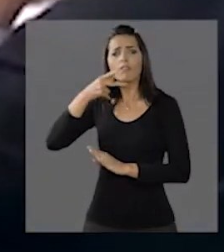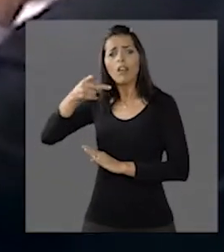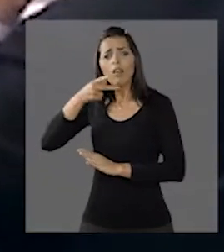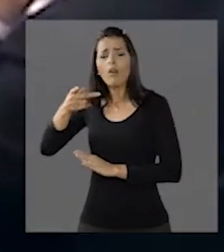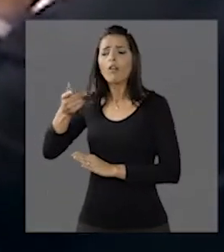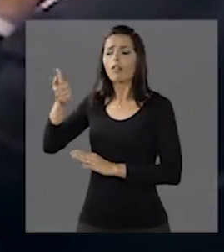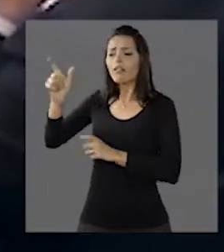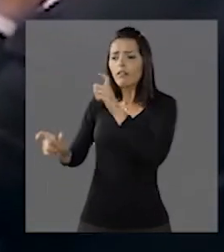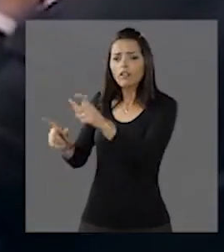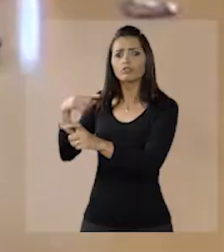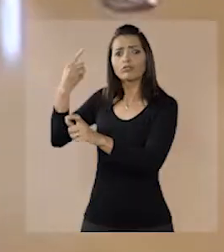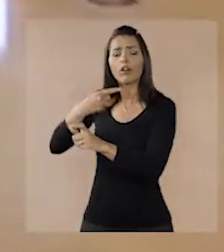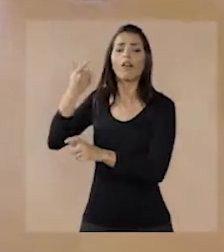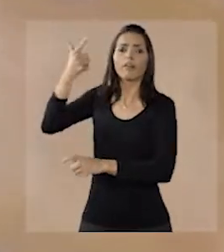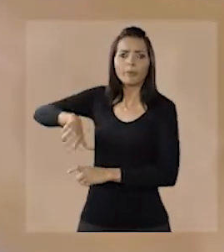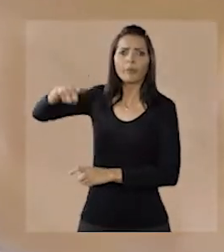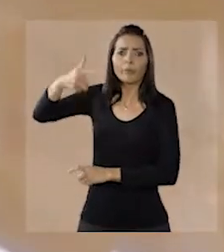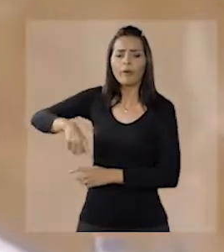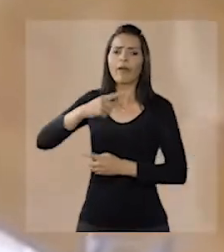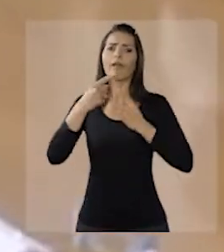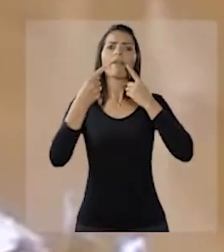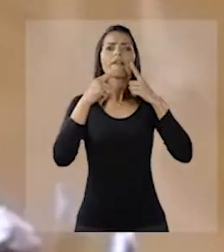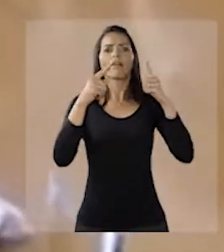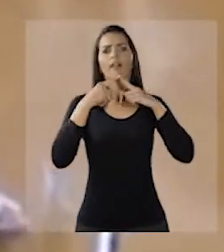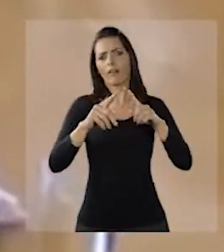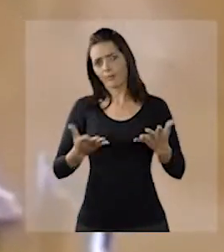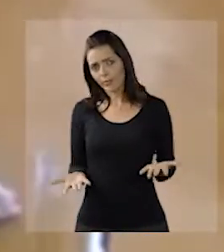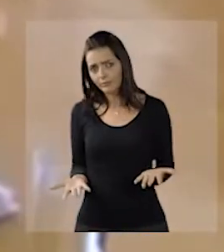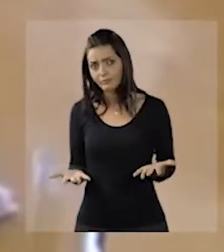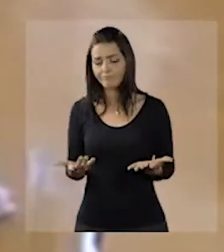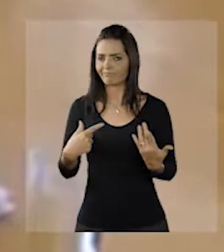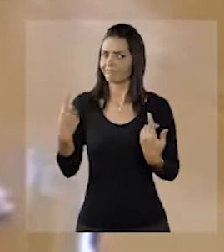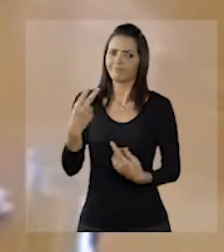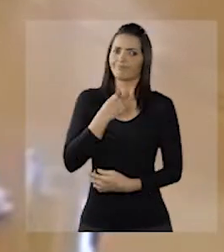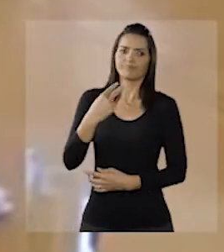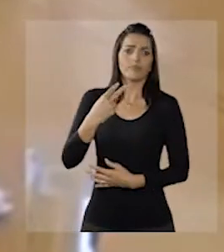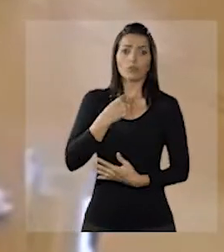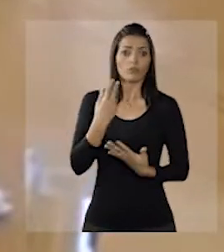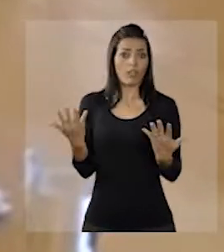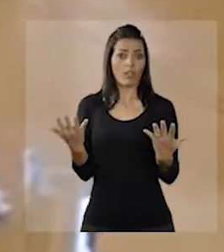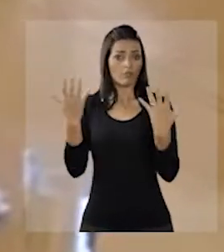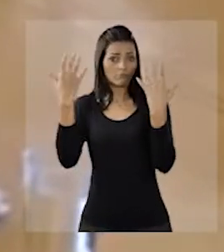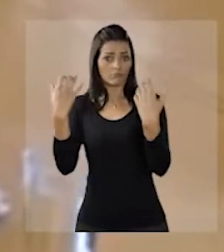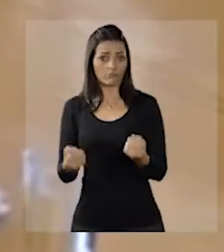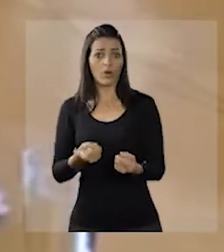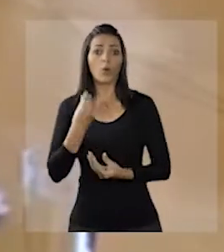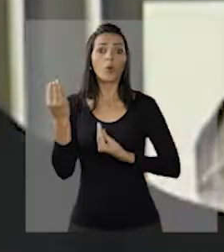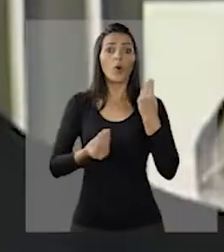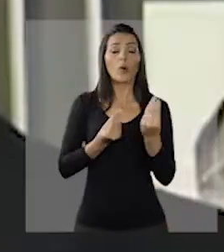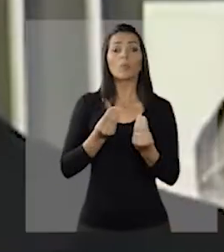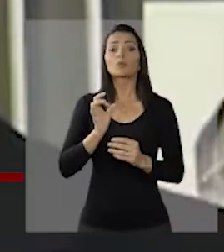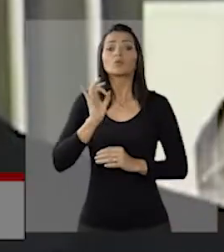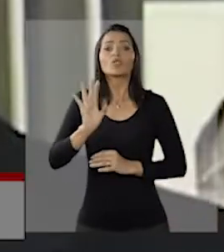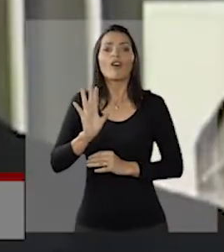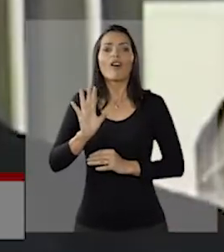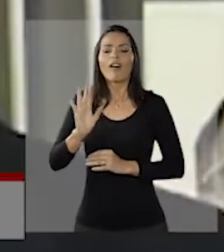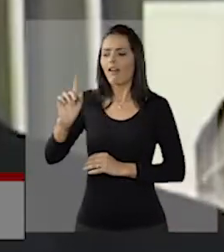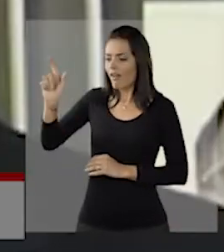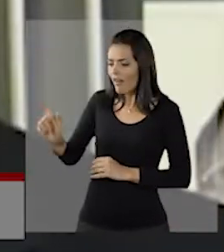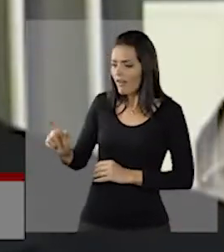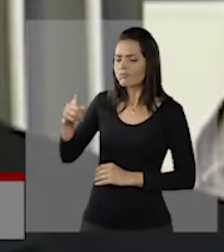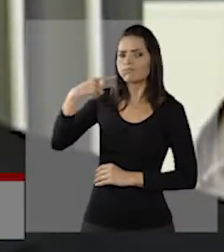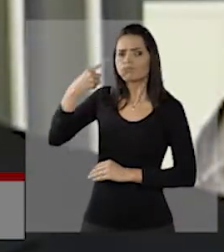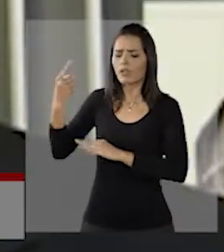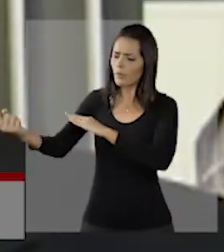OAB, Cláudio Lamáquia, destacou que a reclamação da classe quanto ao tema era recorrente. É